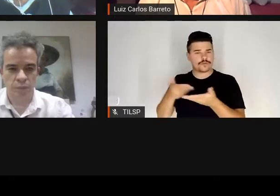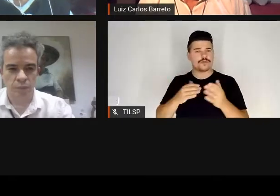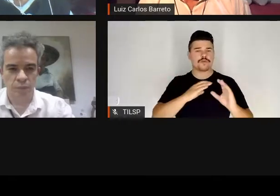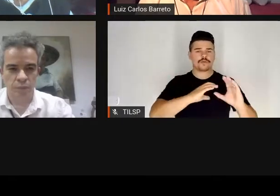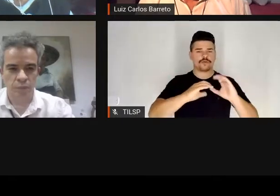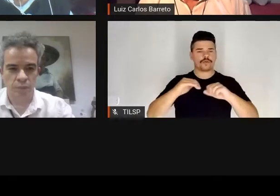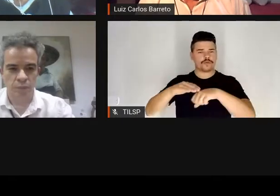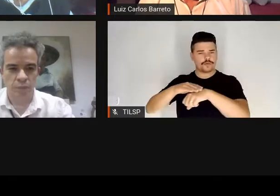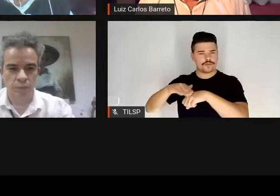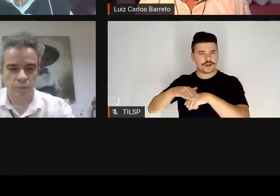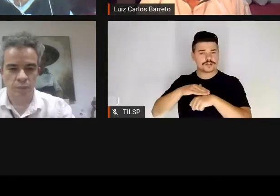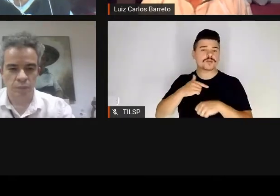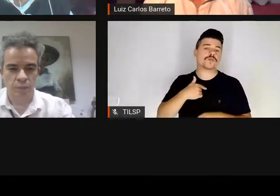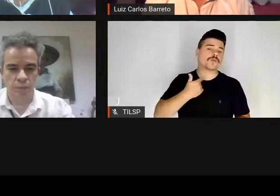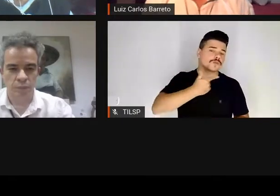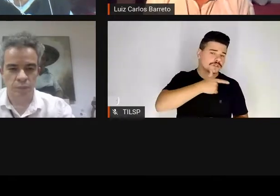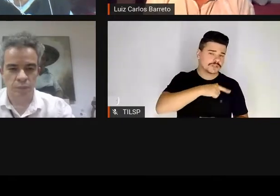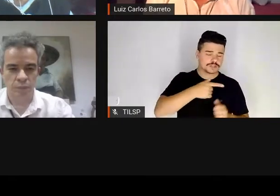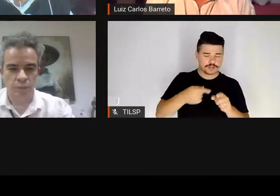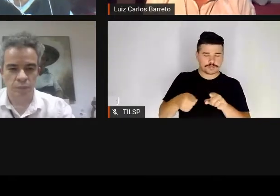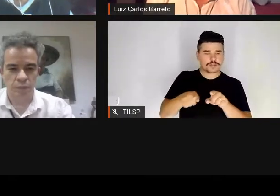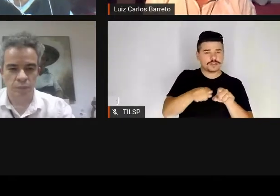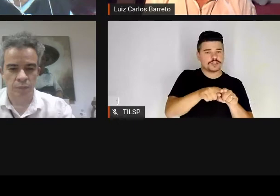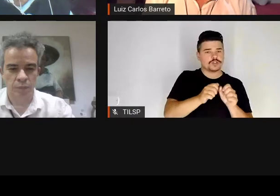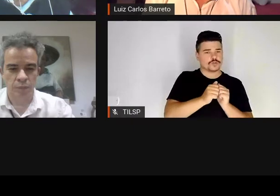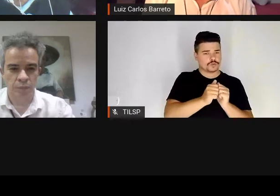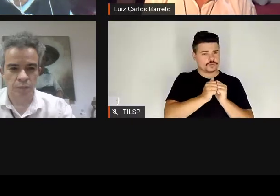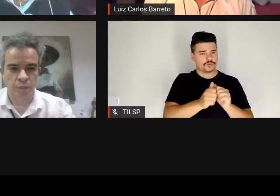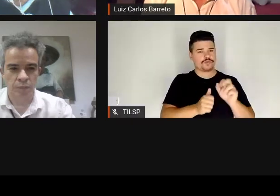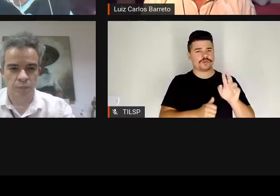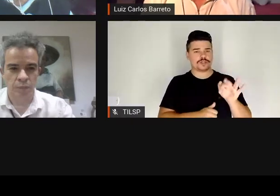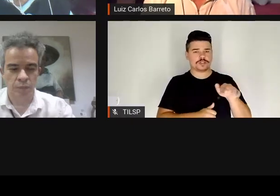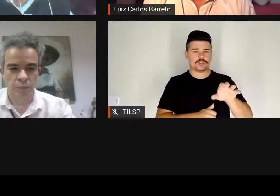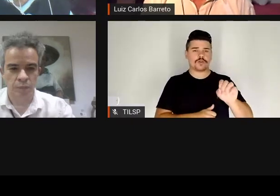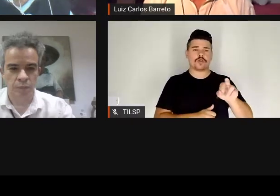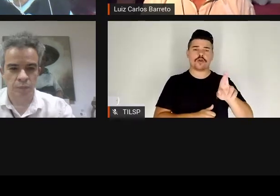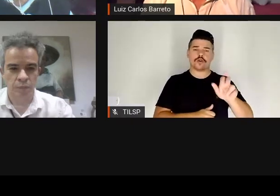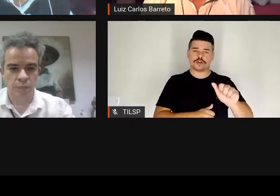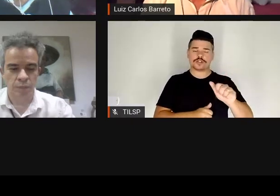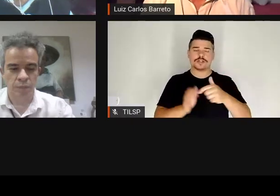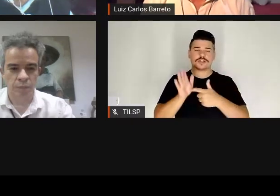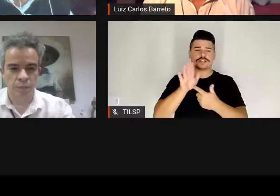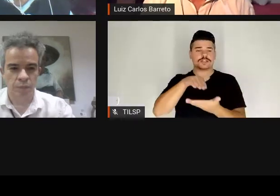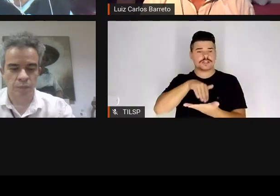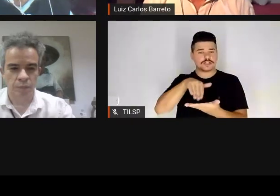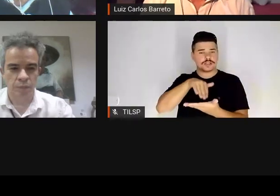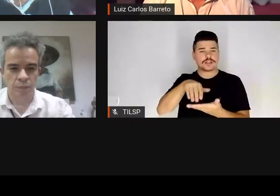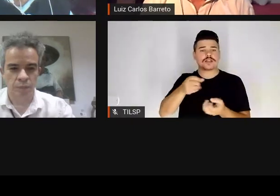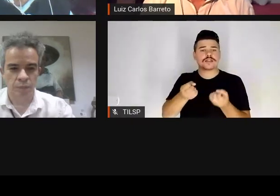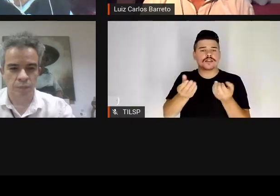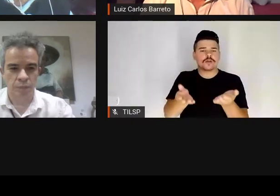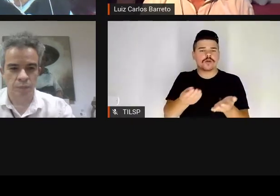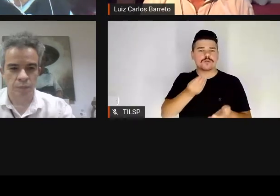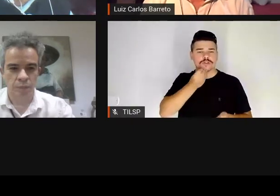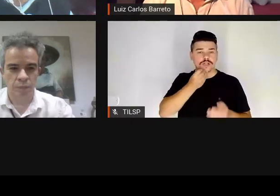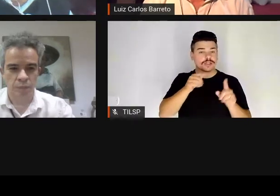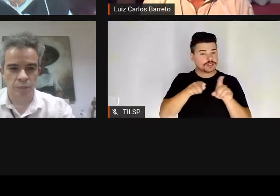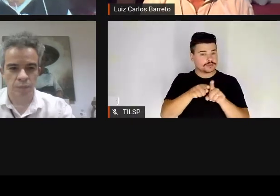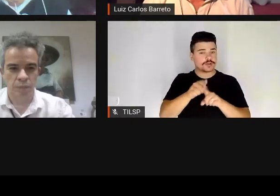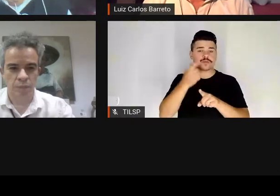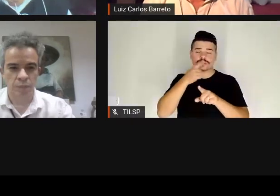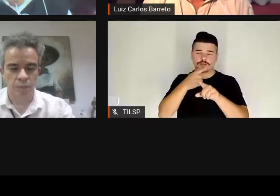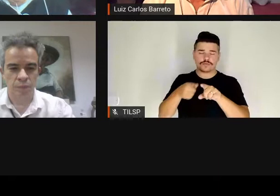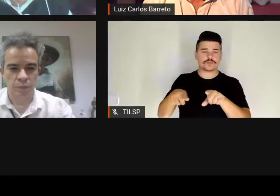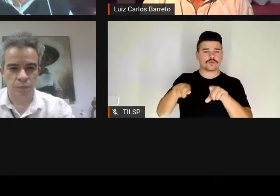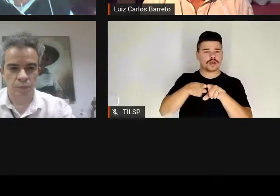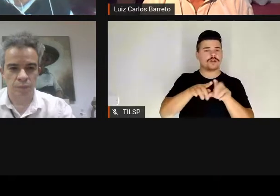realizar essa parceria com a Fundação Demócrito Rocha e com a secretaria representou a oportunidade também de vincular, de fato, um